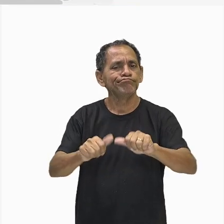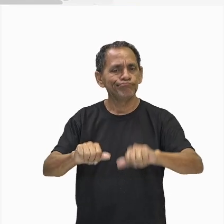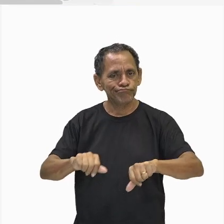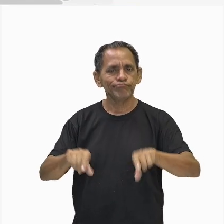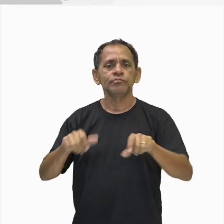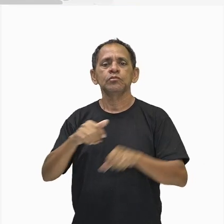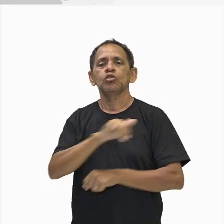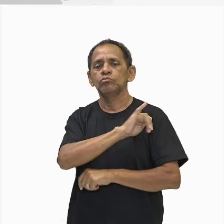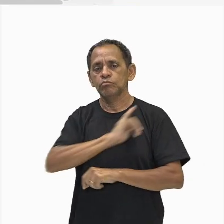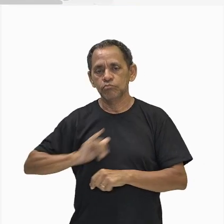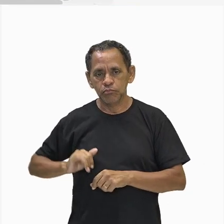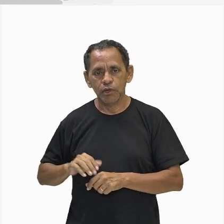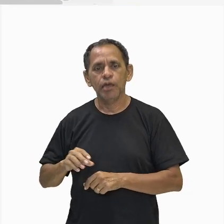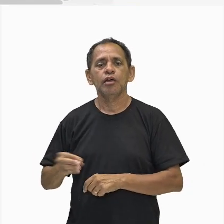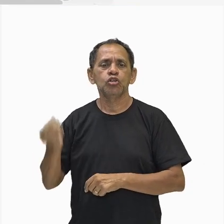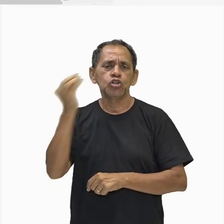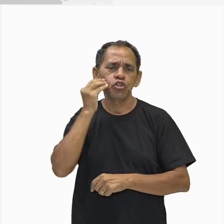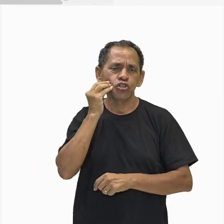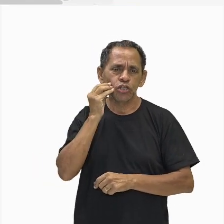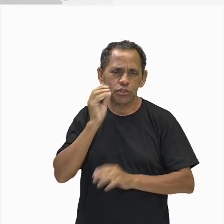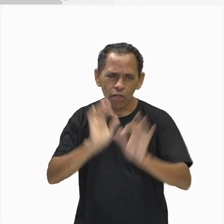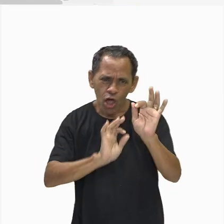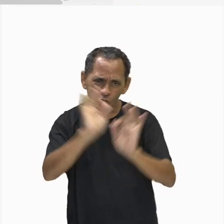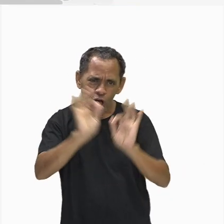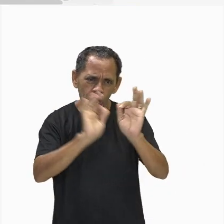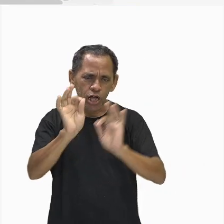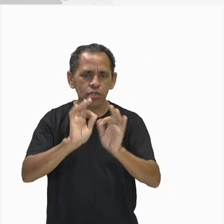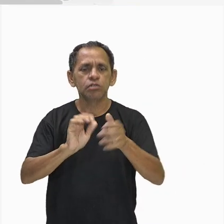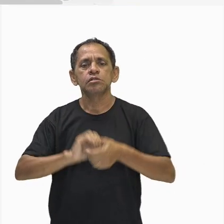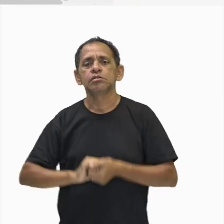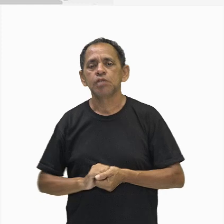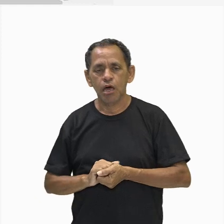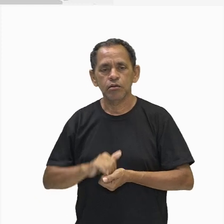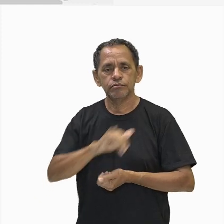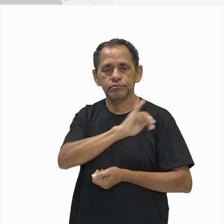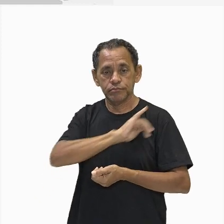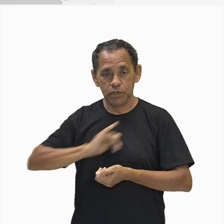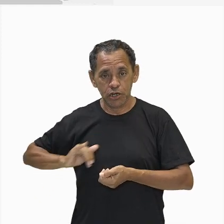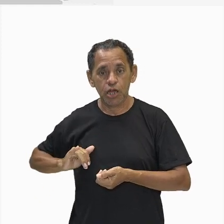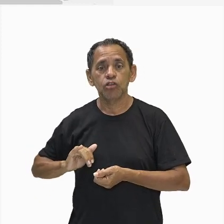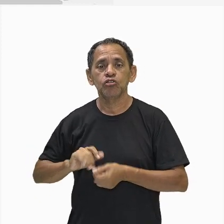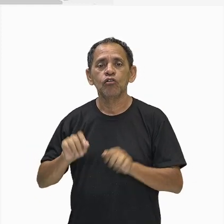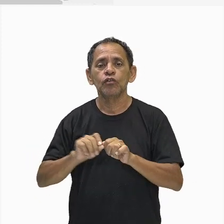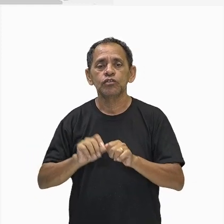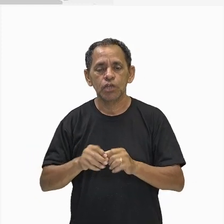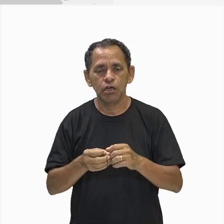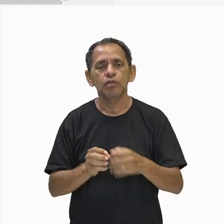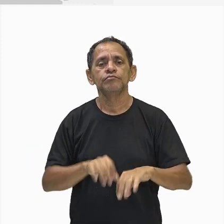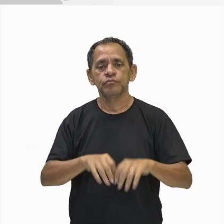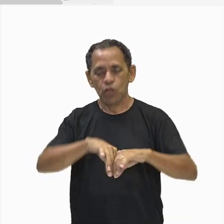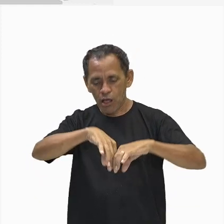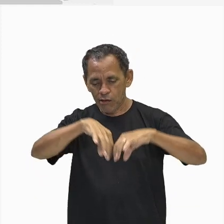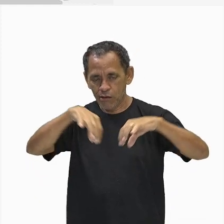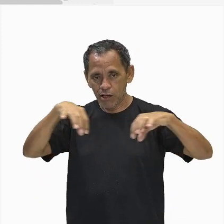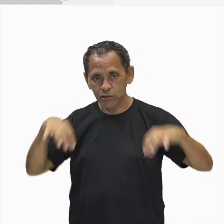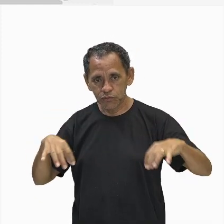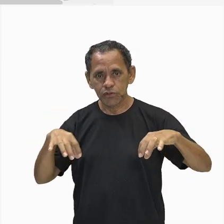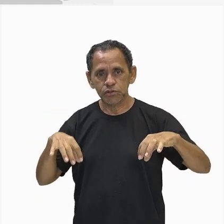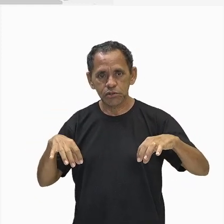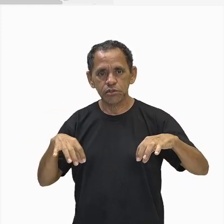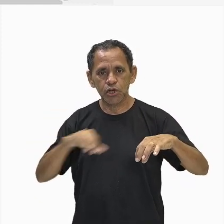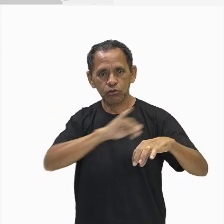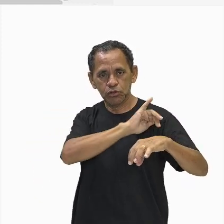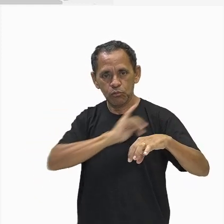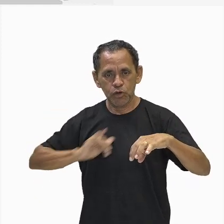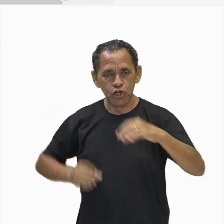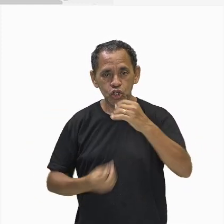várias tentativas de reordenamento, o imperador Teodósio fez a divisão, então, do Império em 395,